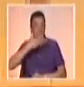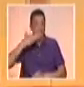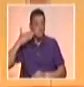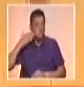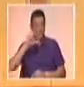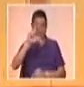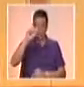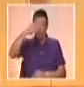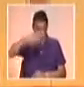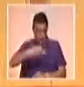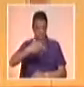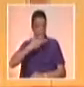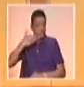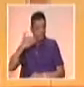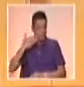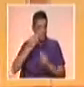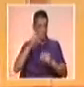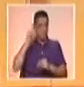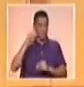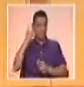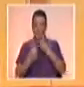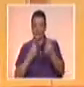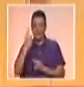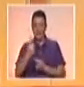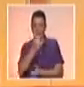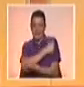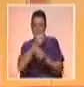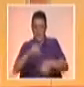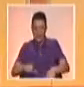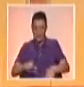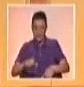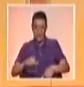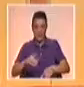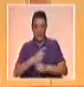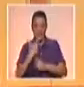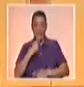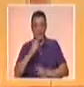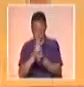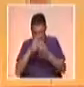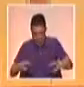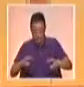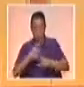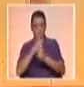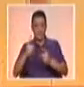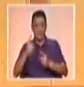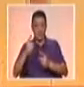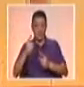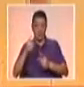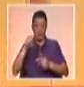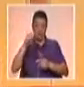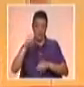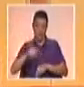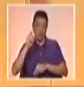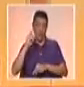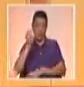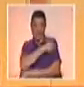da língua gestual. Portanto, é importante para qualquer criança a aquisição de uma linguagem, concretamente em relação à criança surda. É